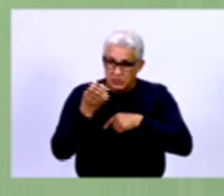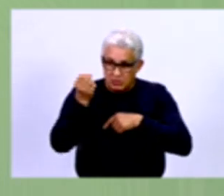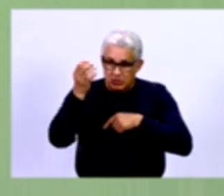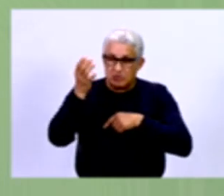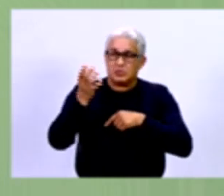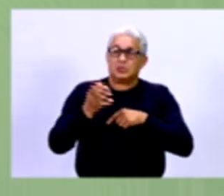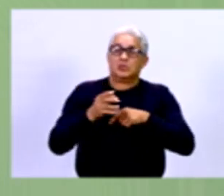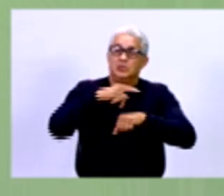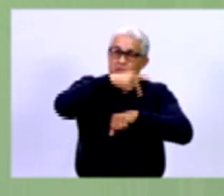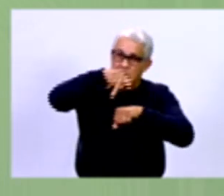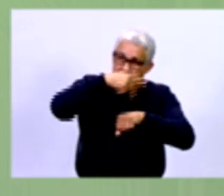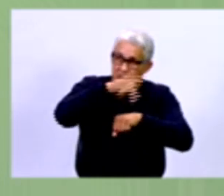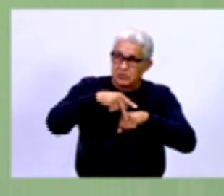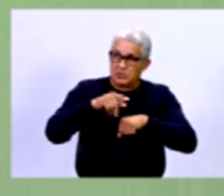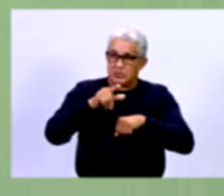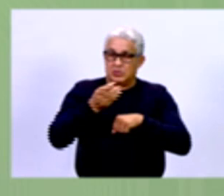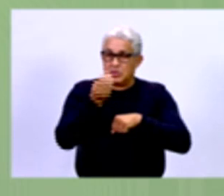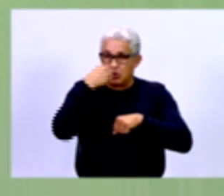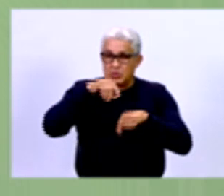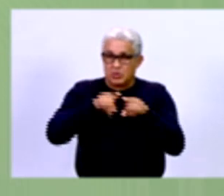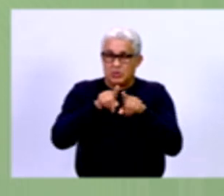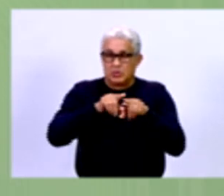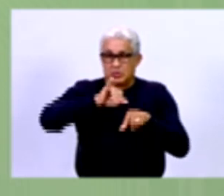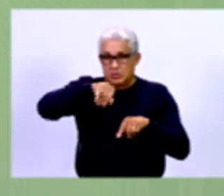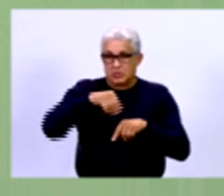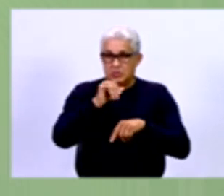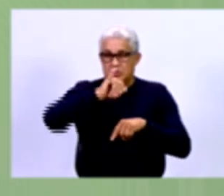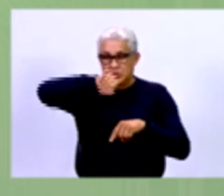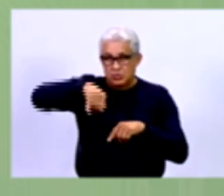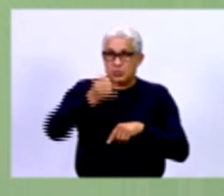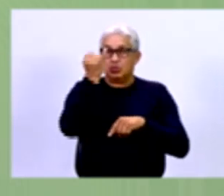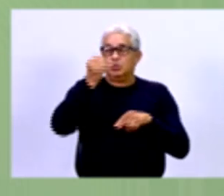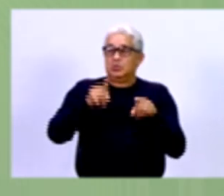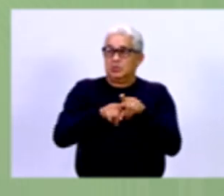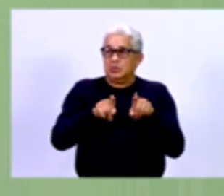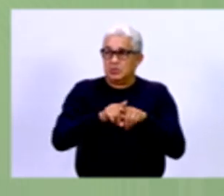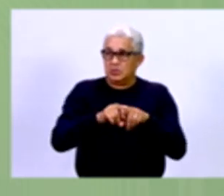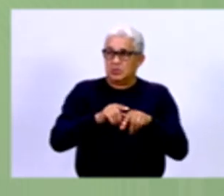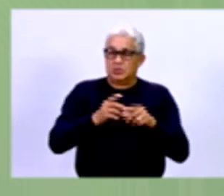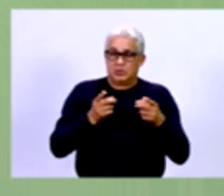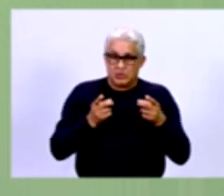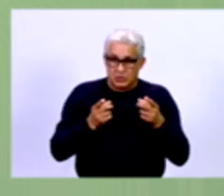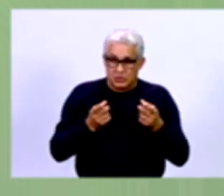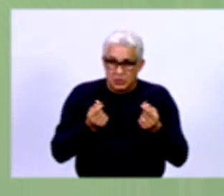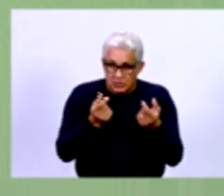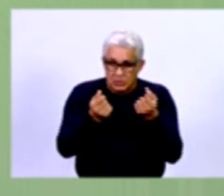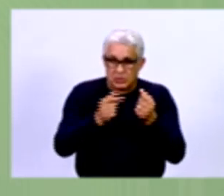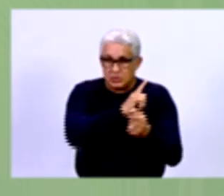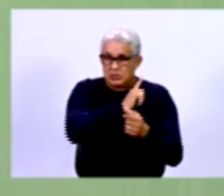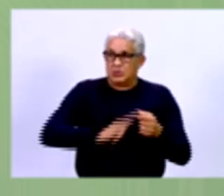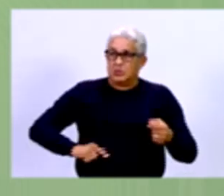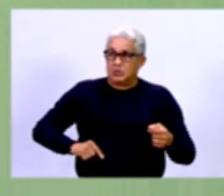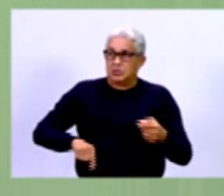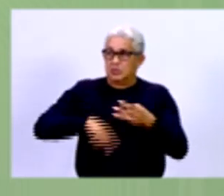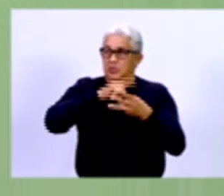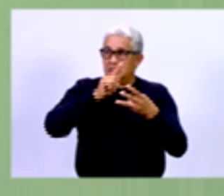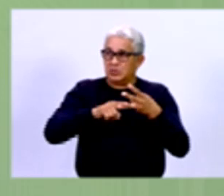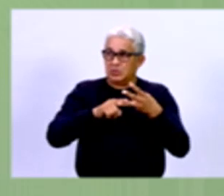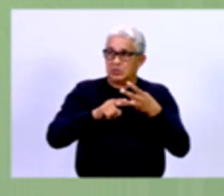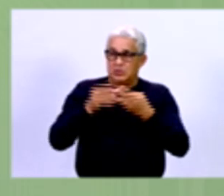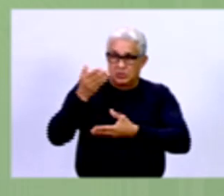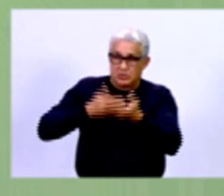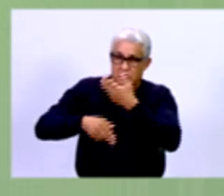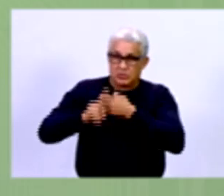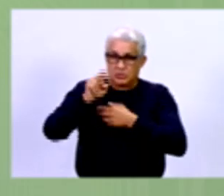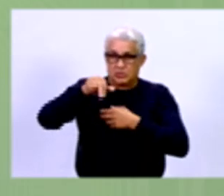lucros e dividendos, juros, despesas governamentais e outros serviços. E a terceira são as transferências unilaterais, por